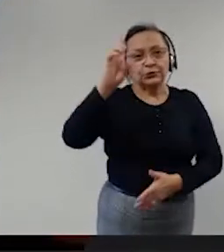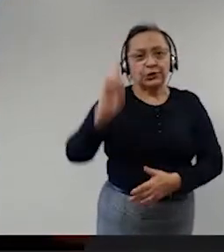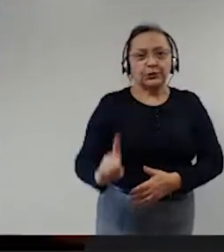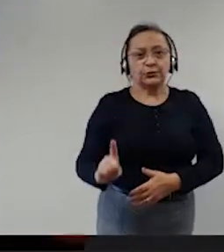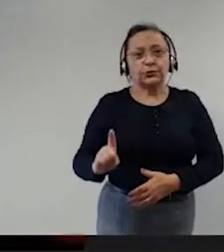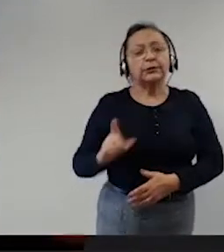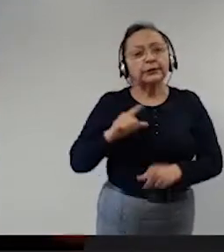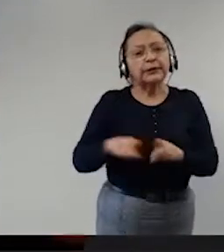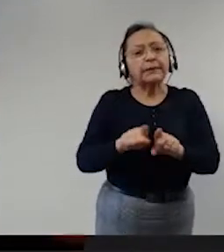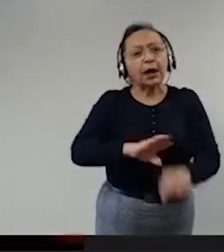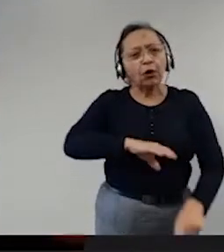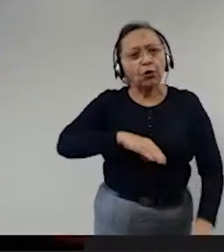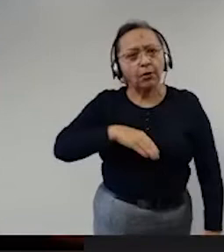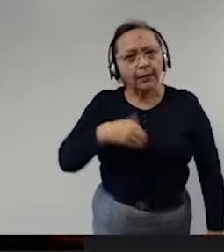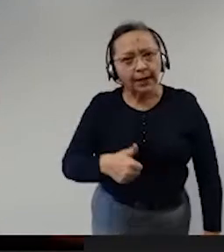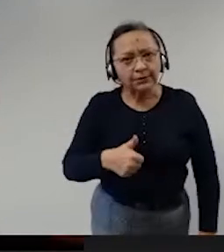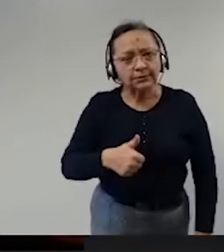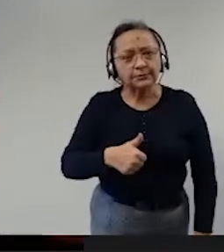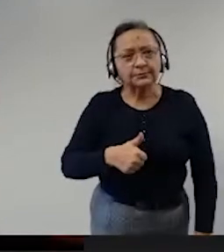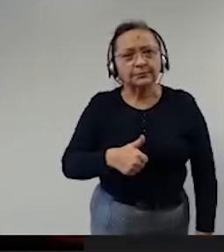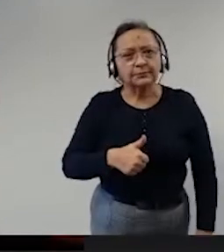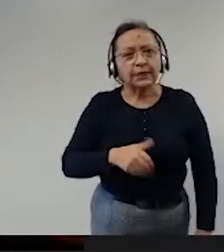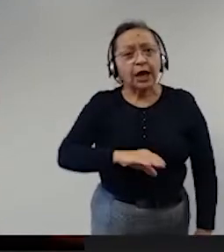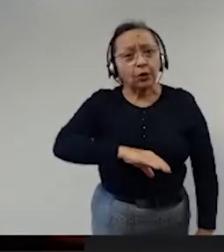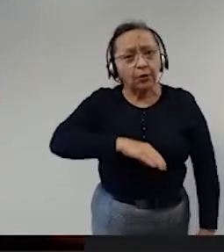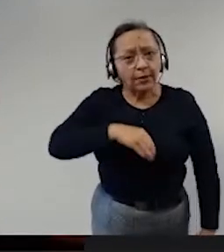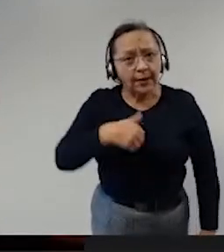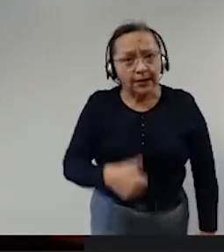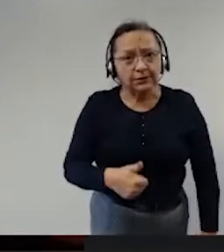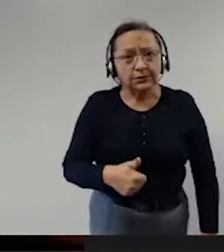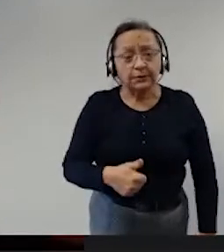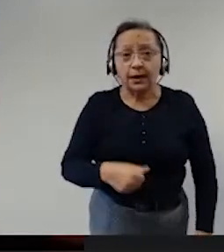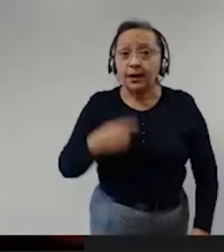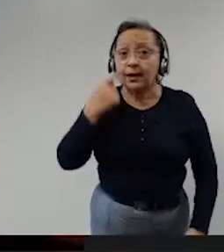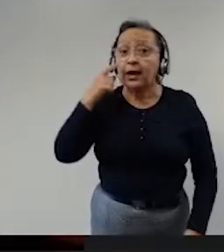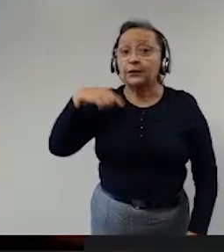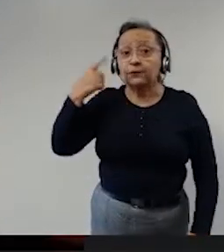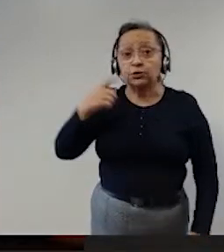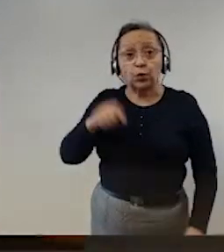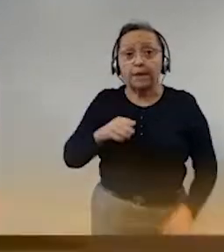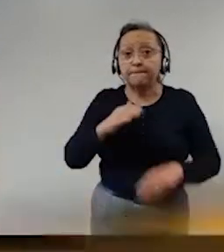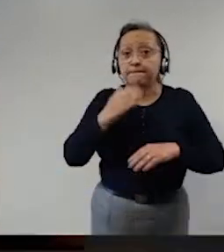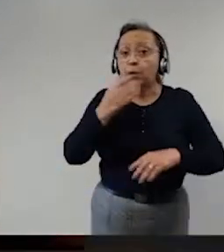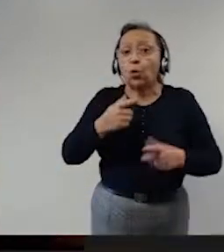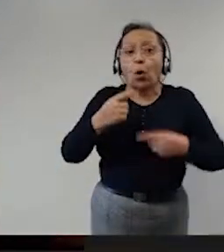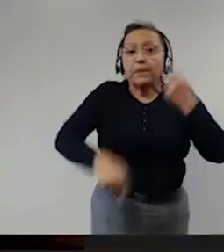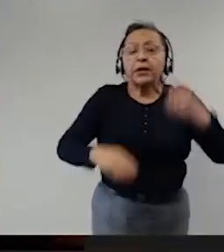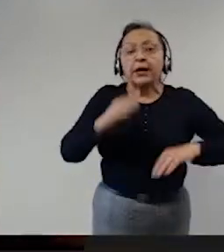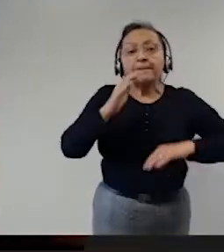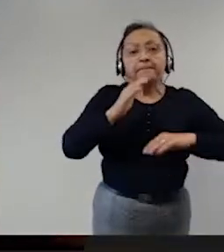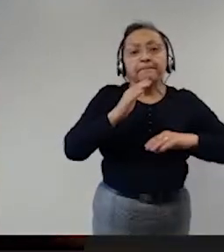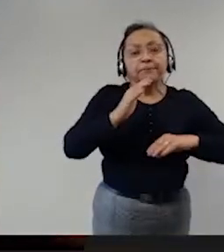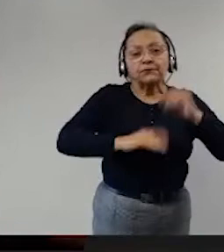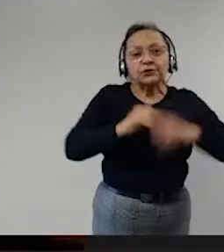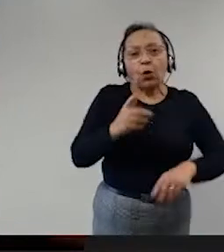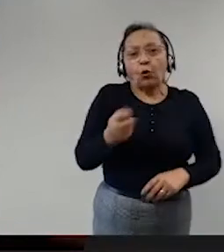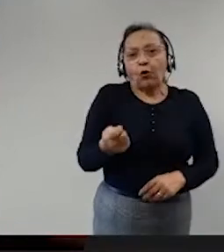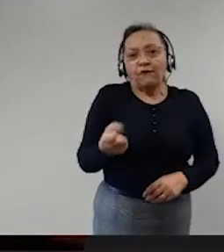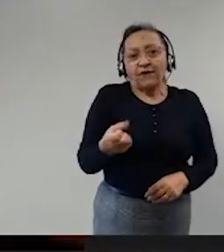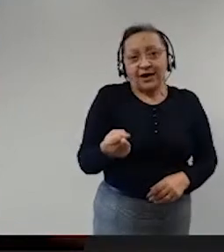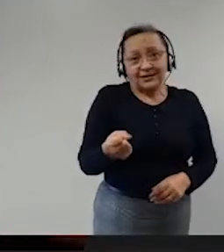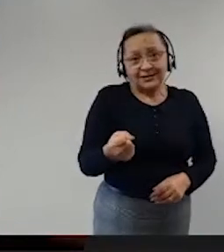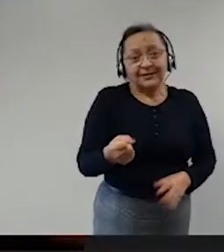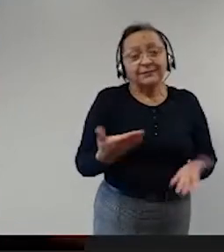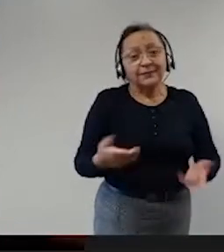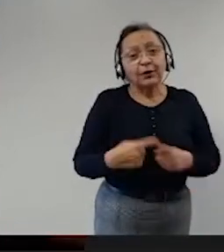e a coragem, Sobral Pinto já dizia, a advocacia não é uma profissão para covarde, e a coragem de defender os nossos